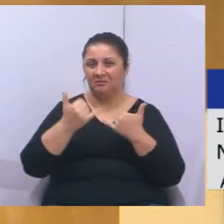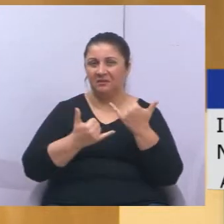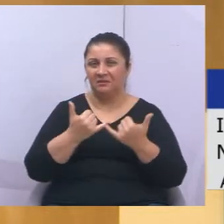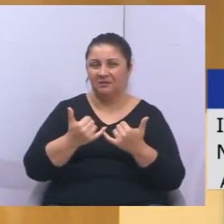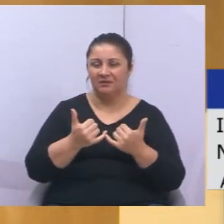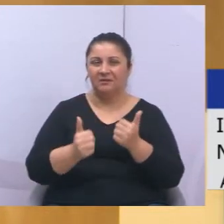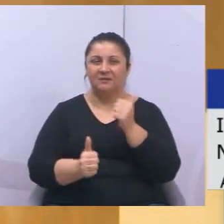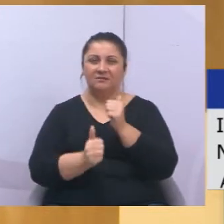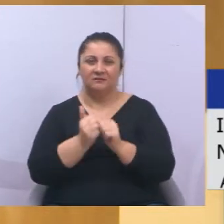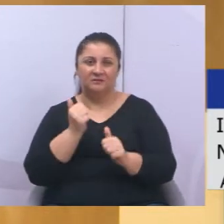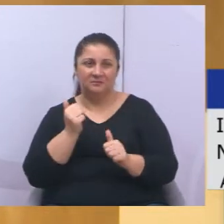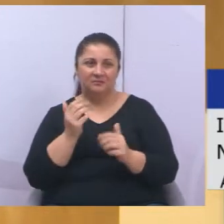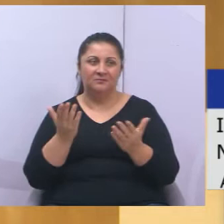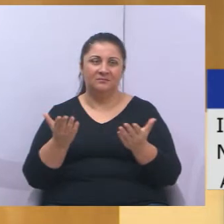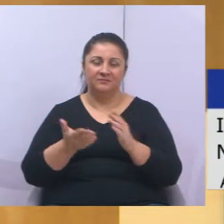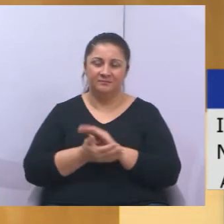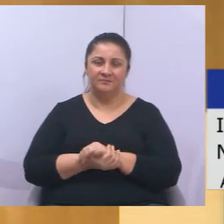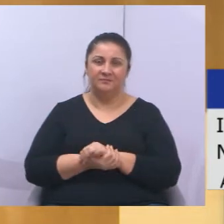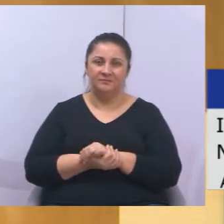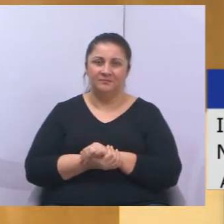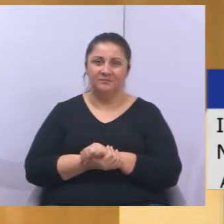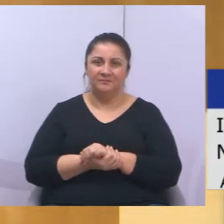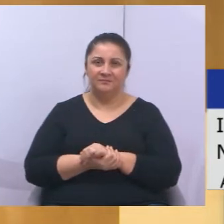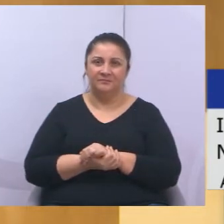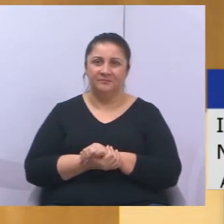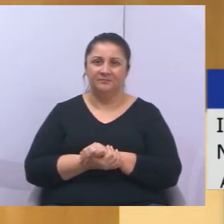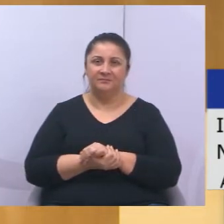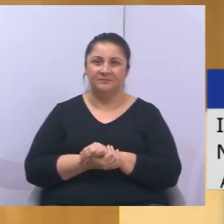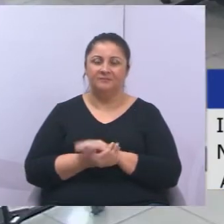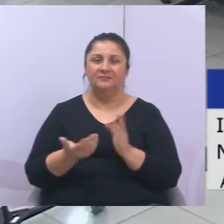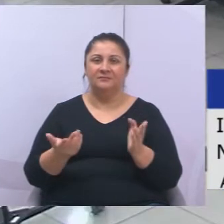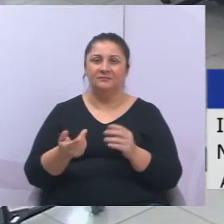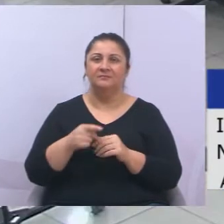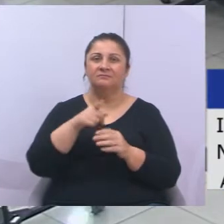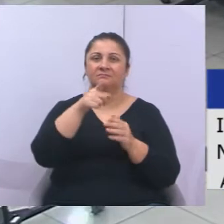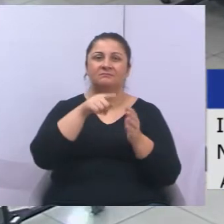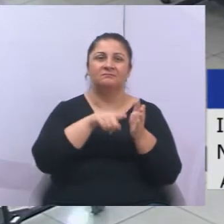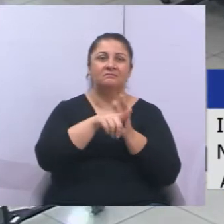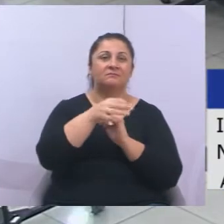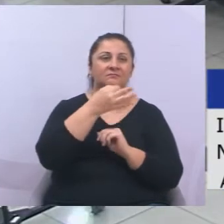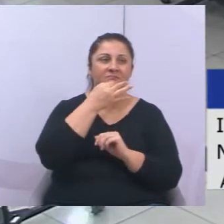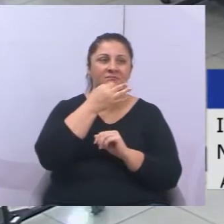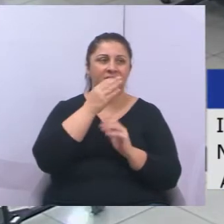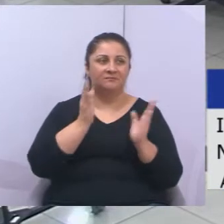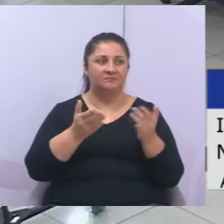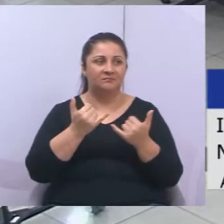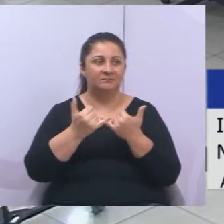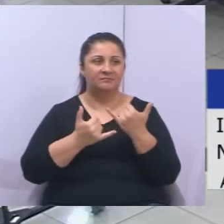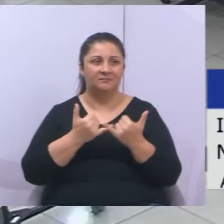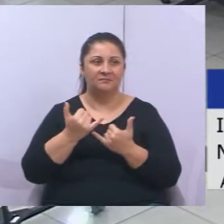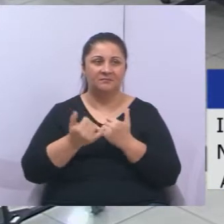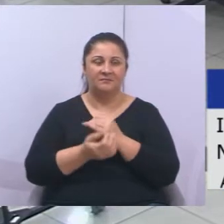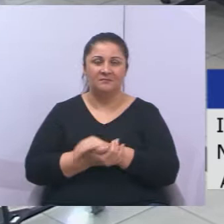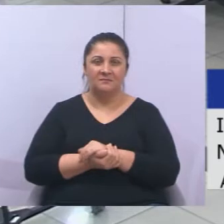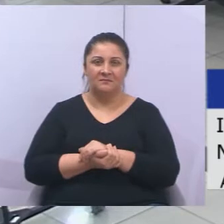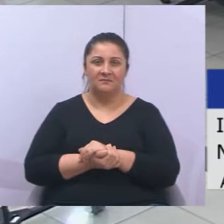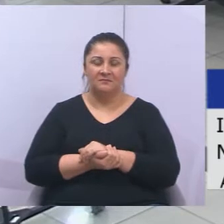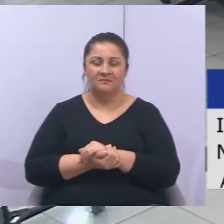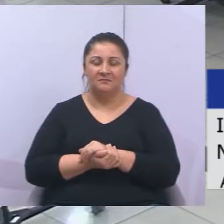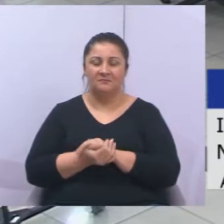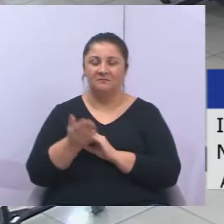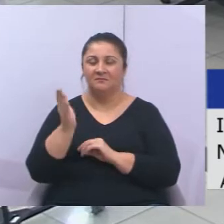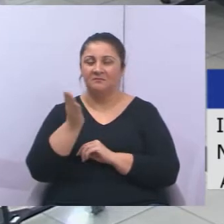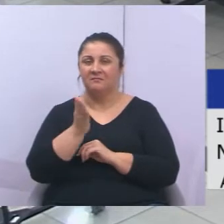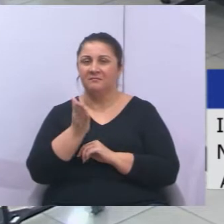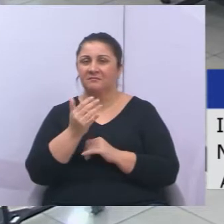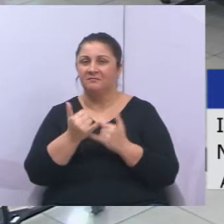futebol. Aí sim, hein, Roninha? Cadê Roninha? Fala aí, Roninha. Já brincou, Roninha? Você era uma pessoa já, que...